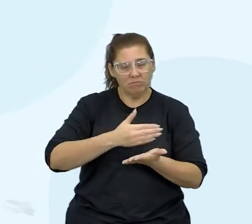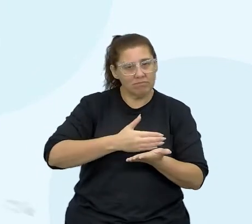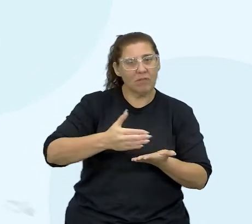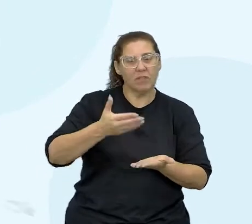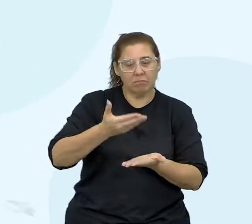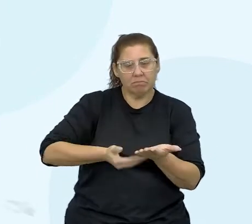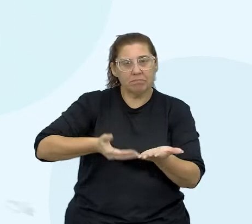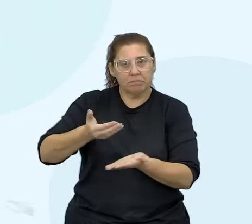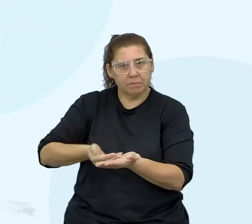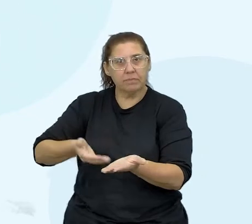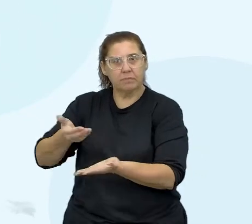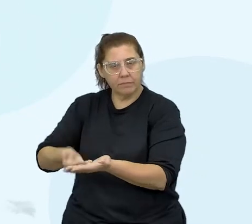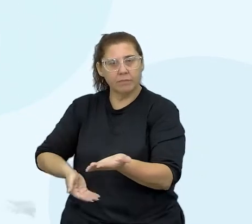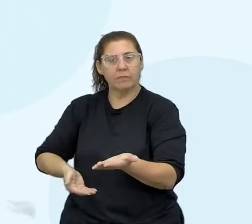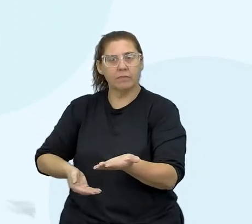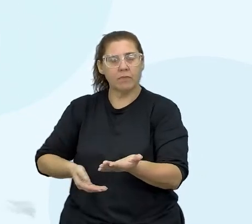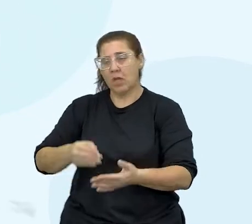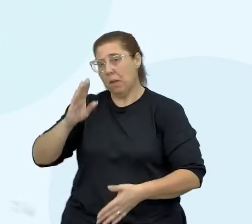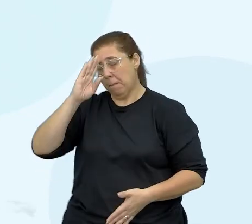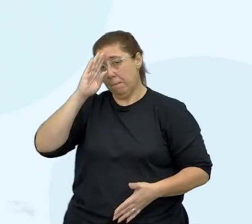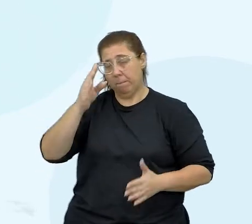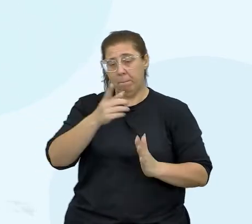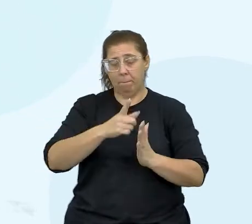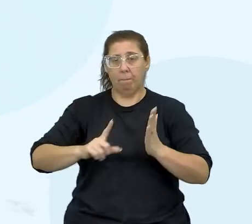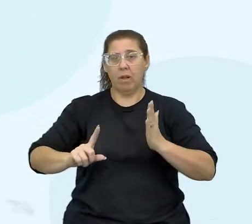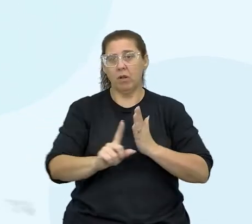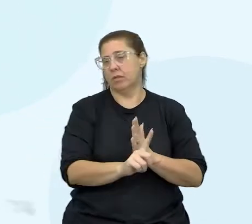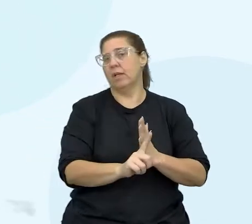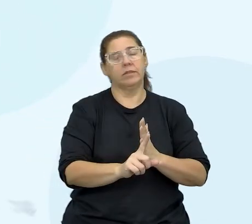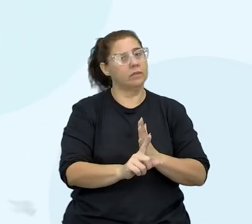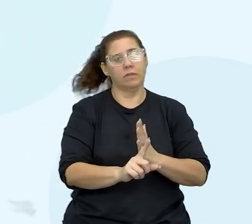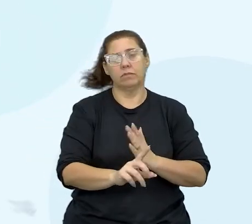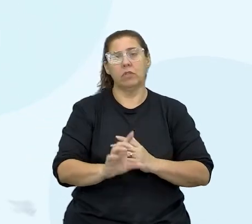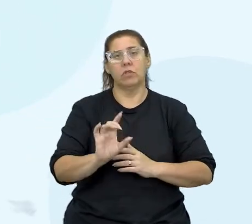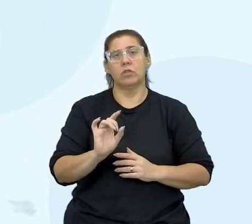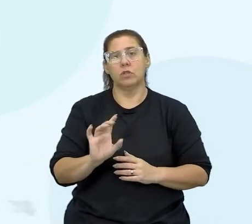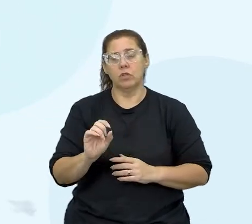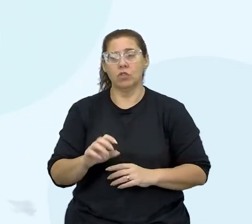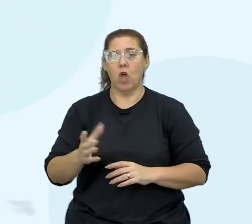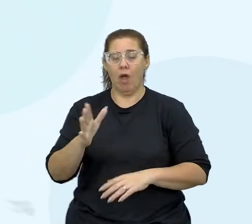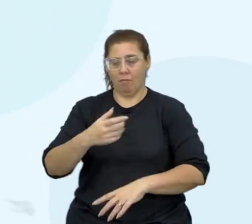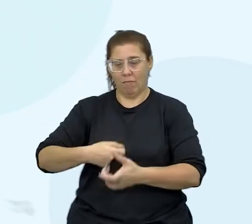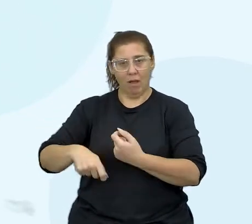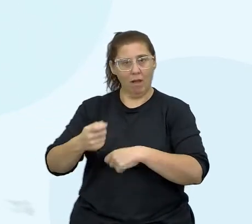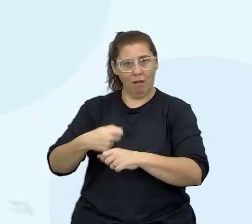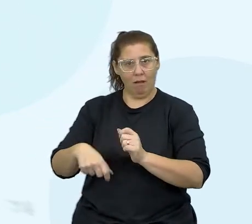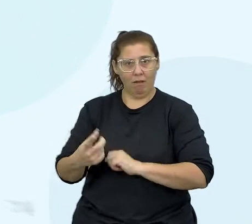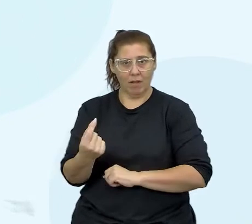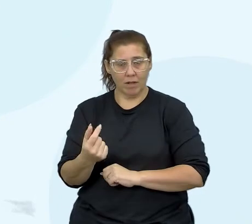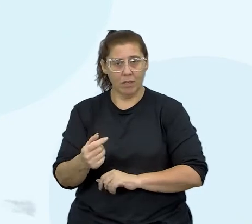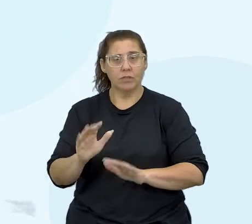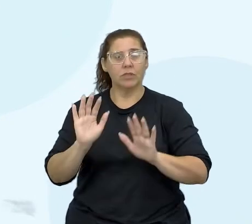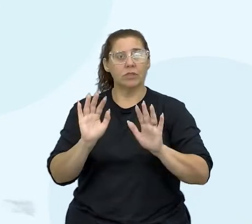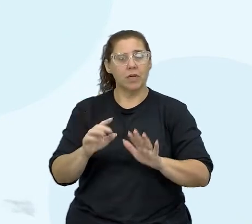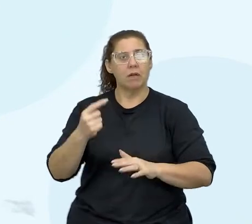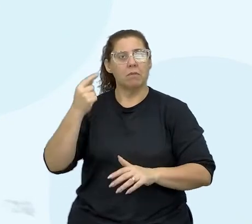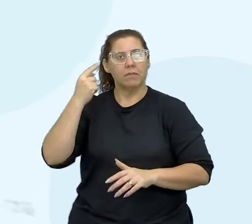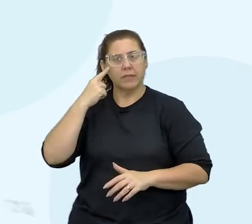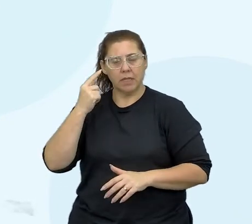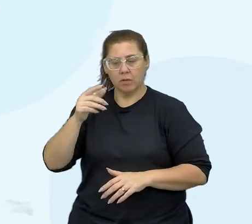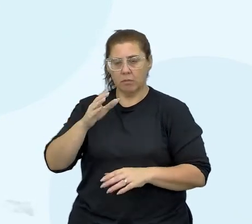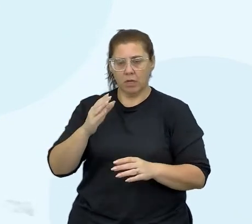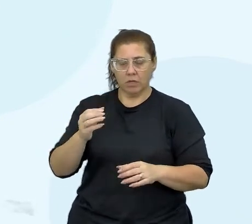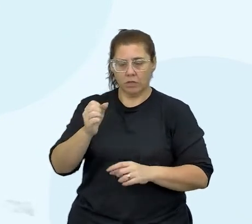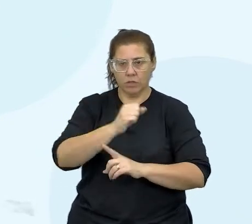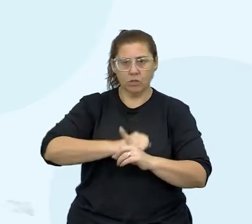ao invés da prioridade em pessoas, a prioridade passa a ser o mercado. E aí, ao invés de entrar numa